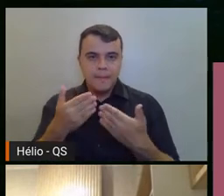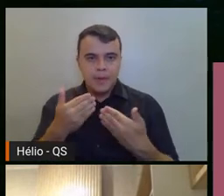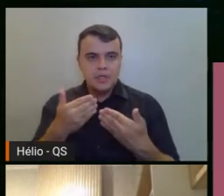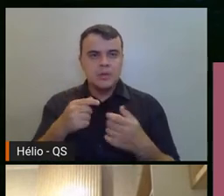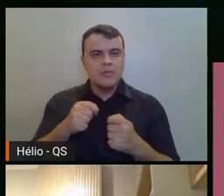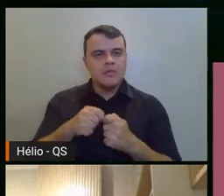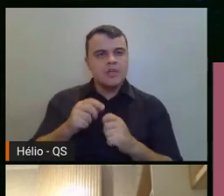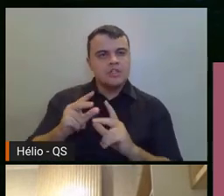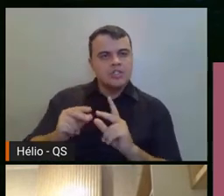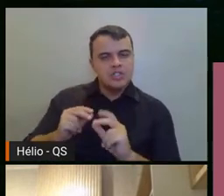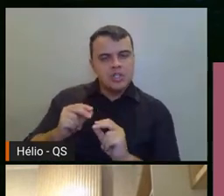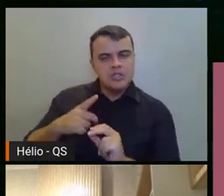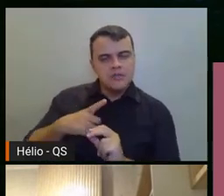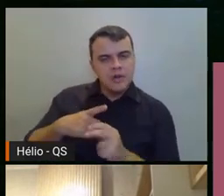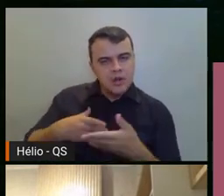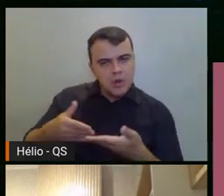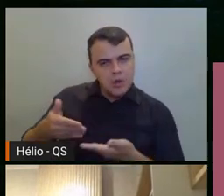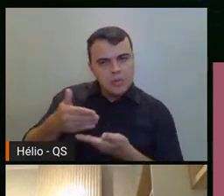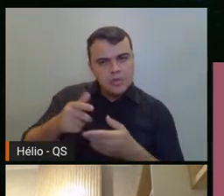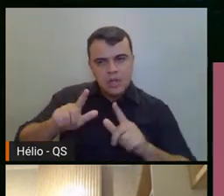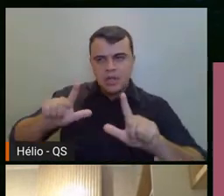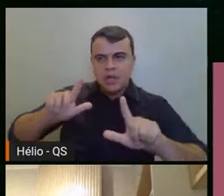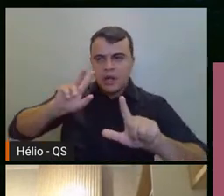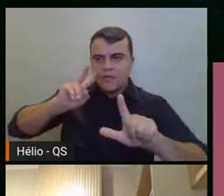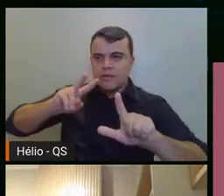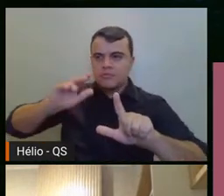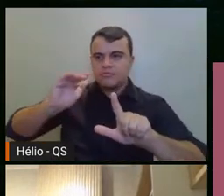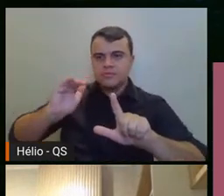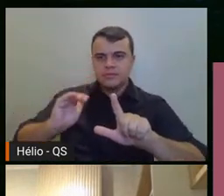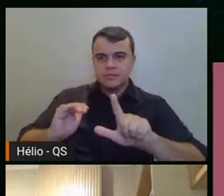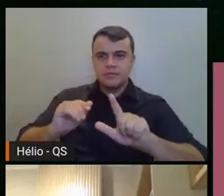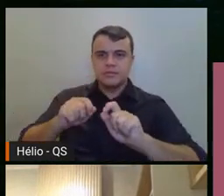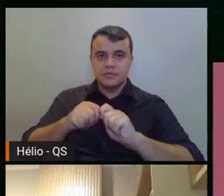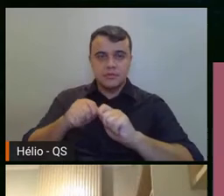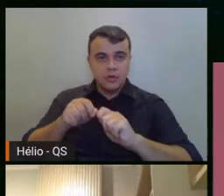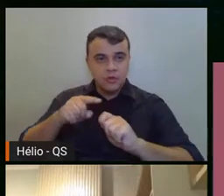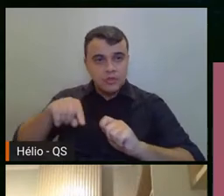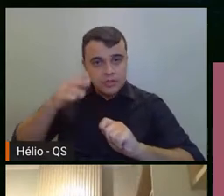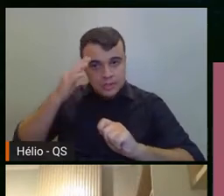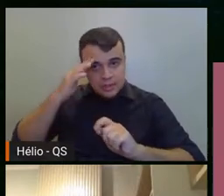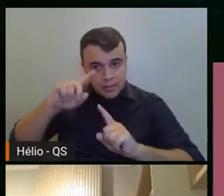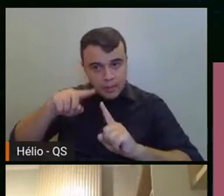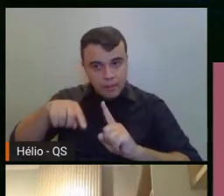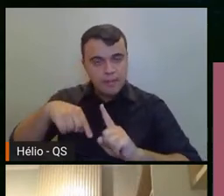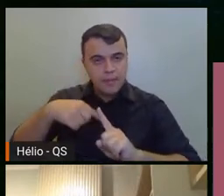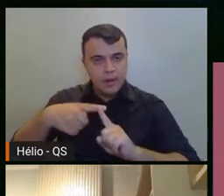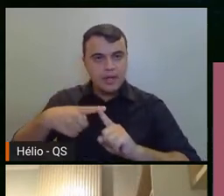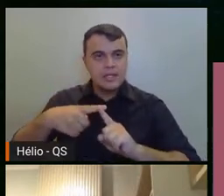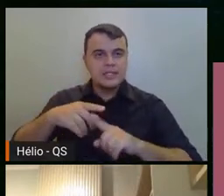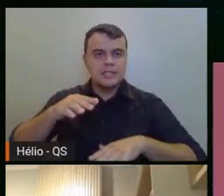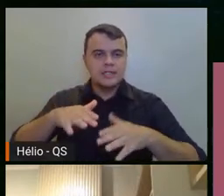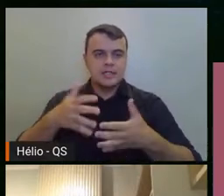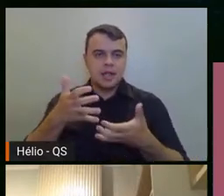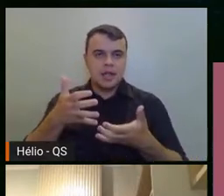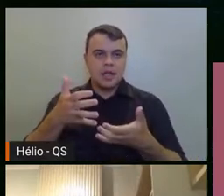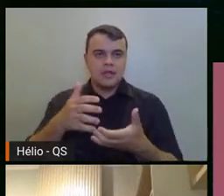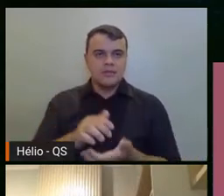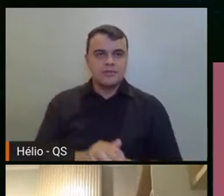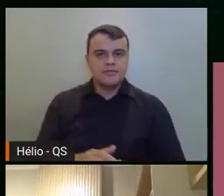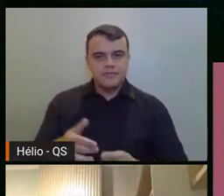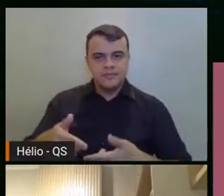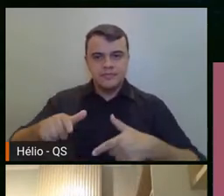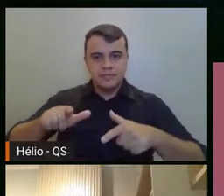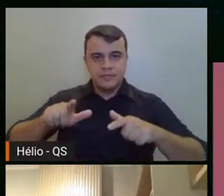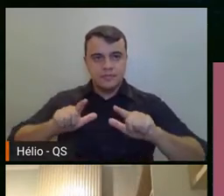um chat cara compartilha sua tela deixa eu ver o que está fazendo então você que sabe mais vi muita gente falando aqui que quer assistir picado